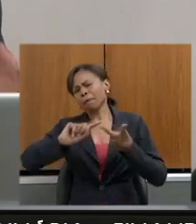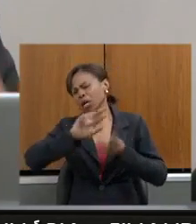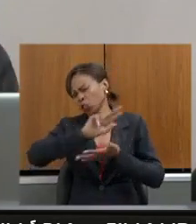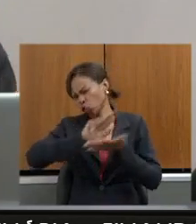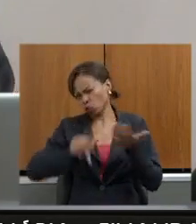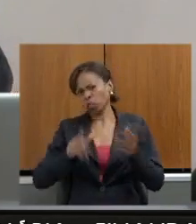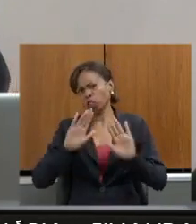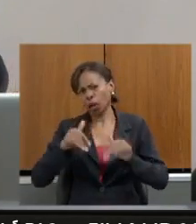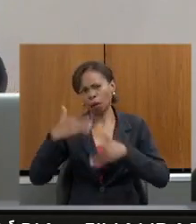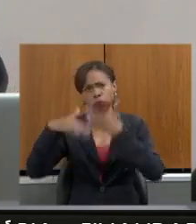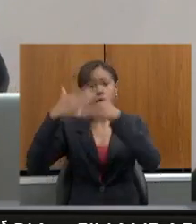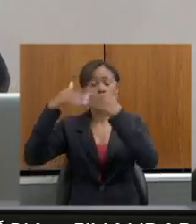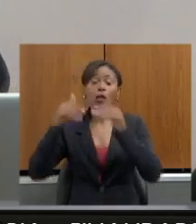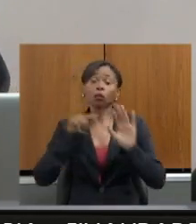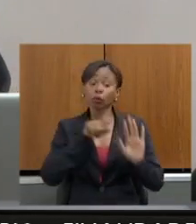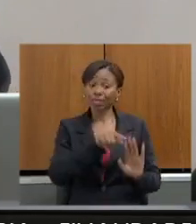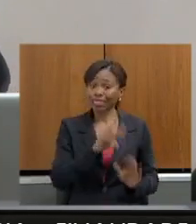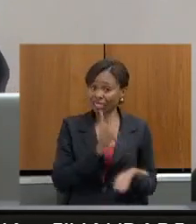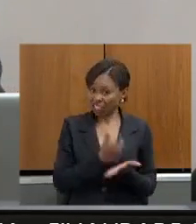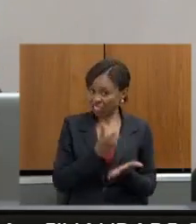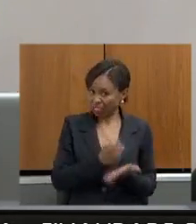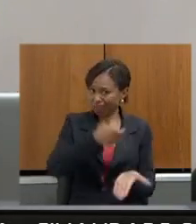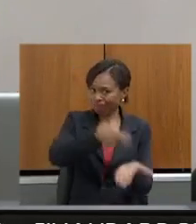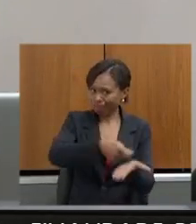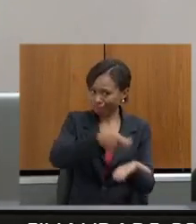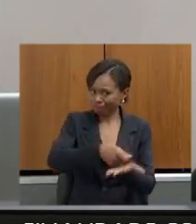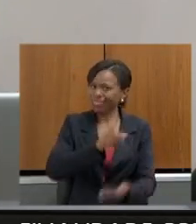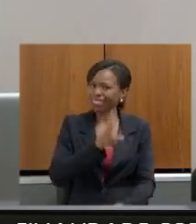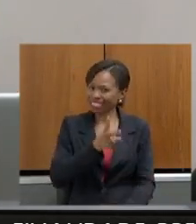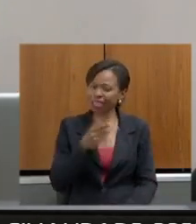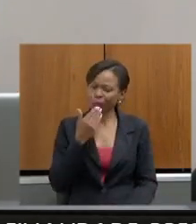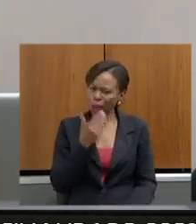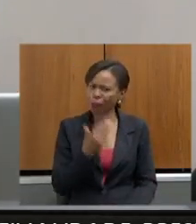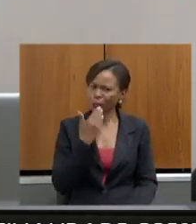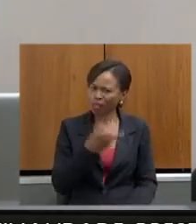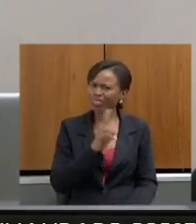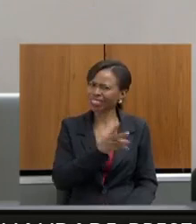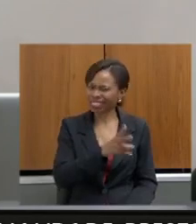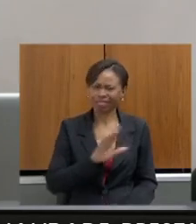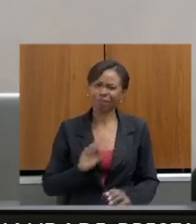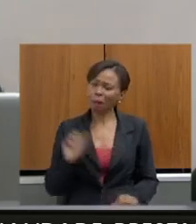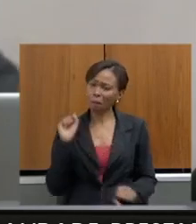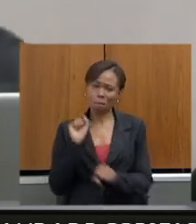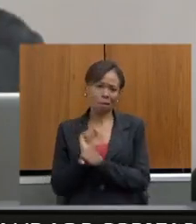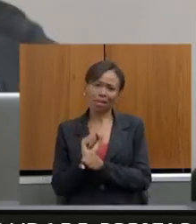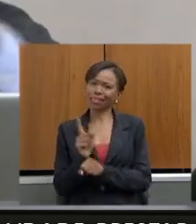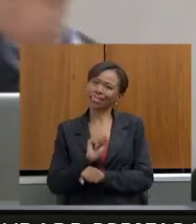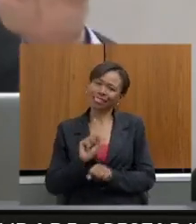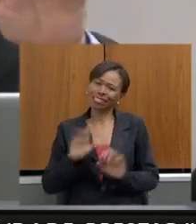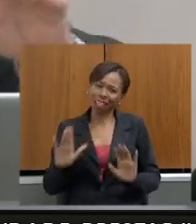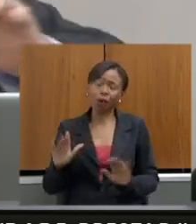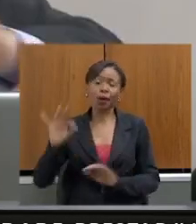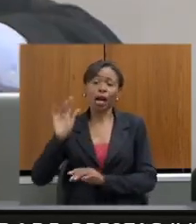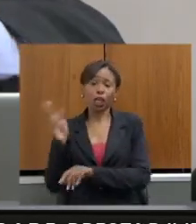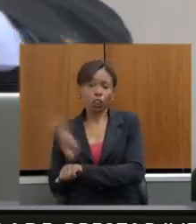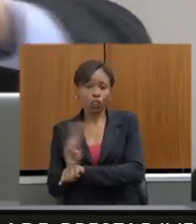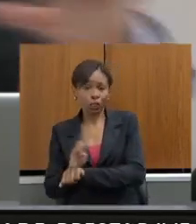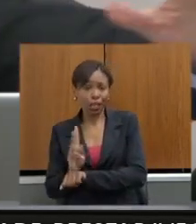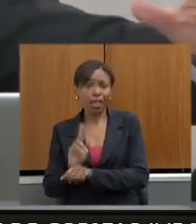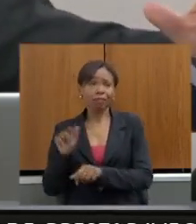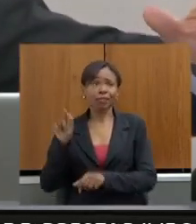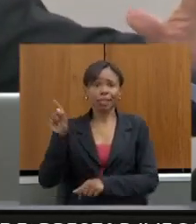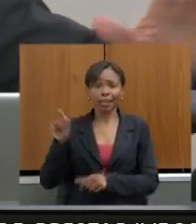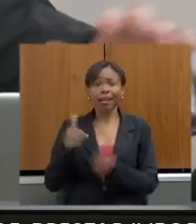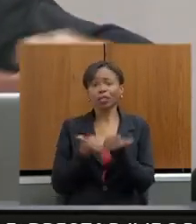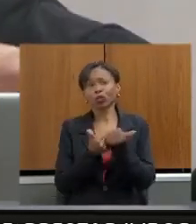é longe que você não vai achar que você não vai parar de ser cobrado não vai não porque ninguém para você comprar normal só não vai parar a chefe de gabinete não vai